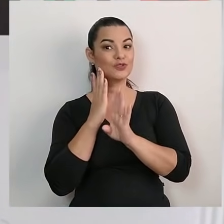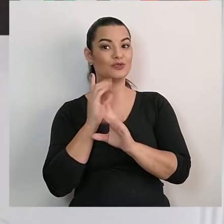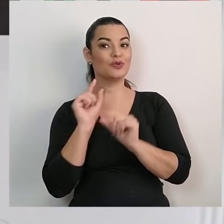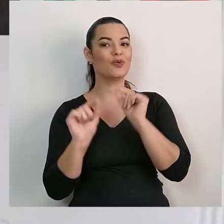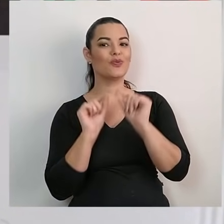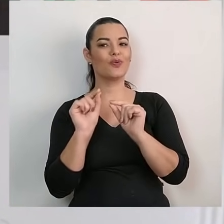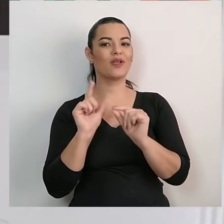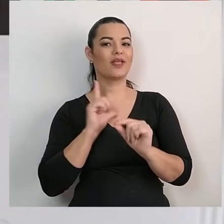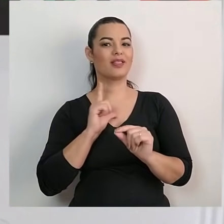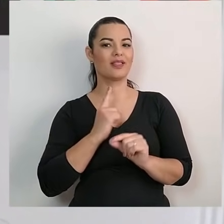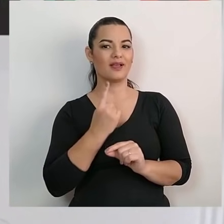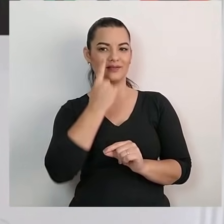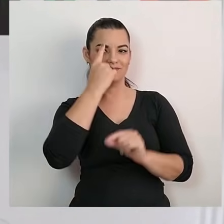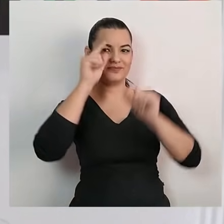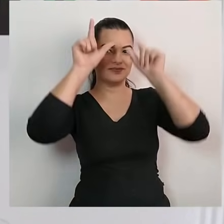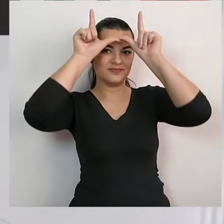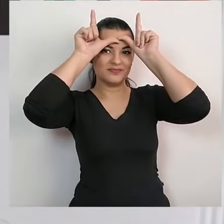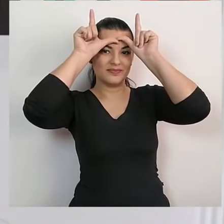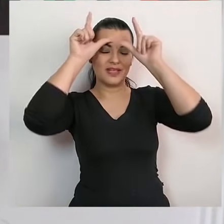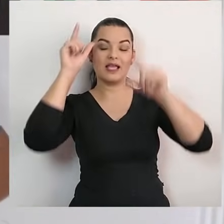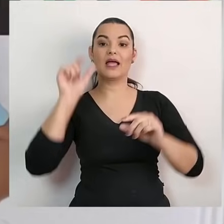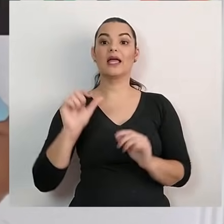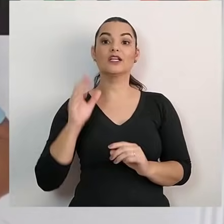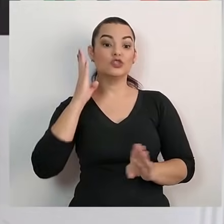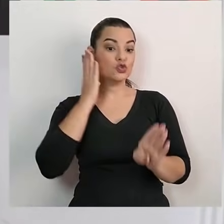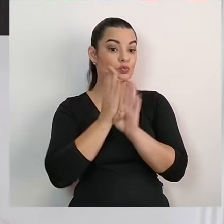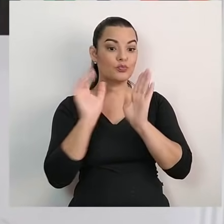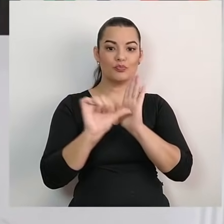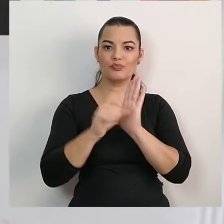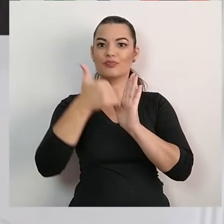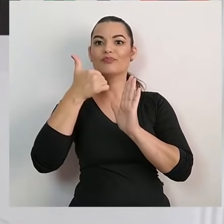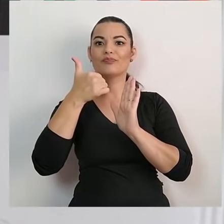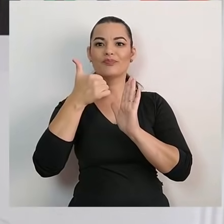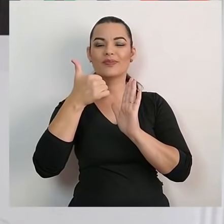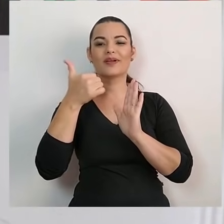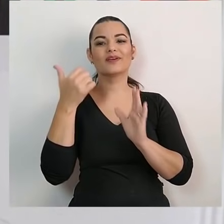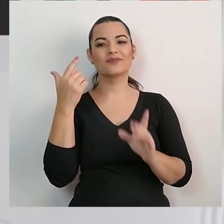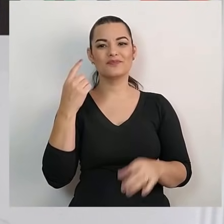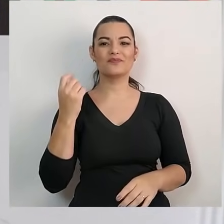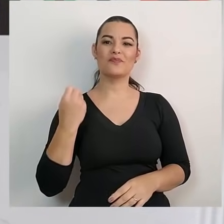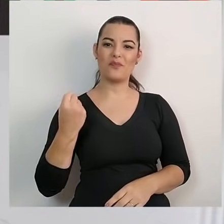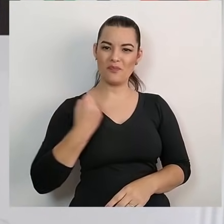Marca ponto quem descobrir primeiro. Então, tenho certeza que vocês vão se